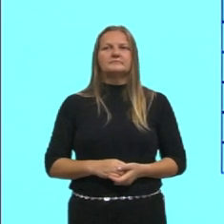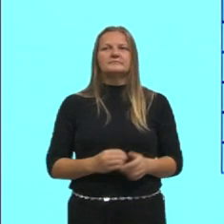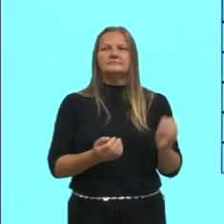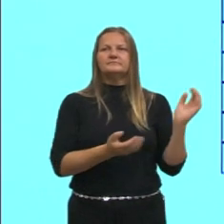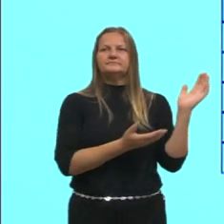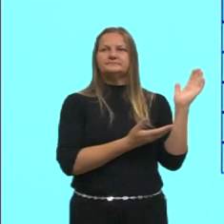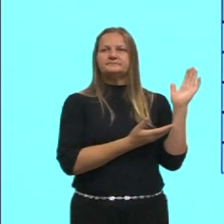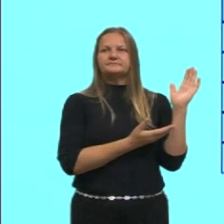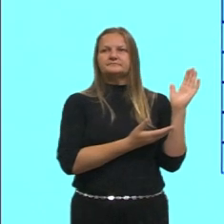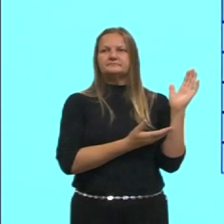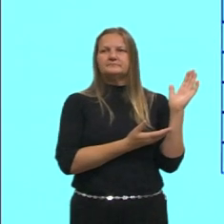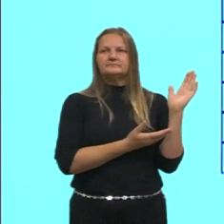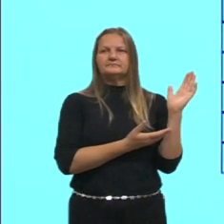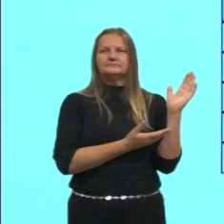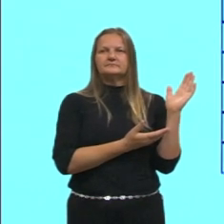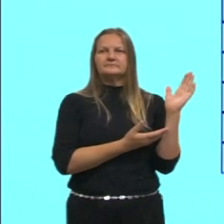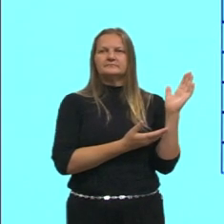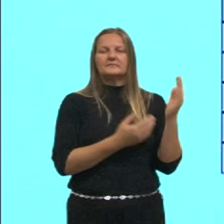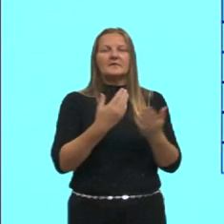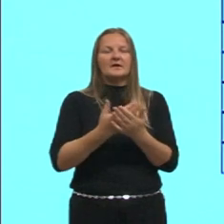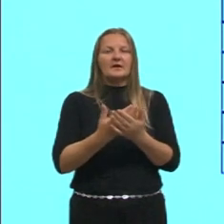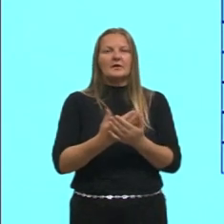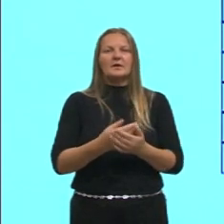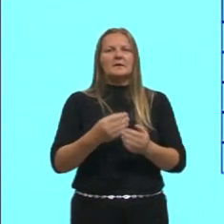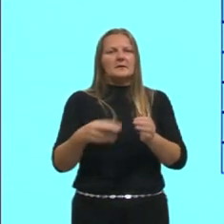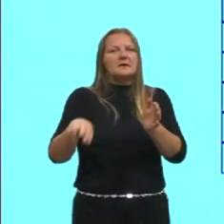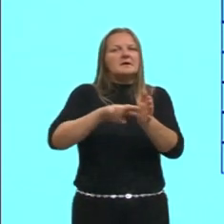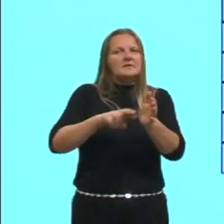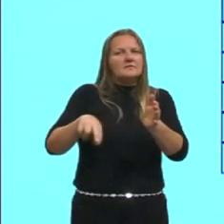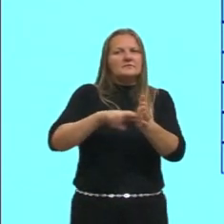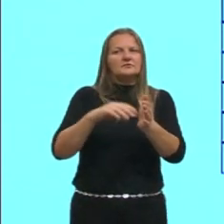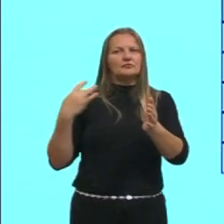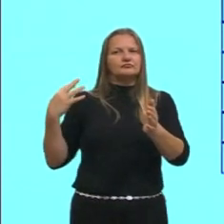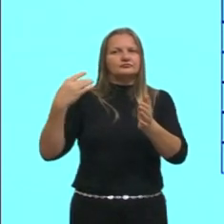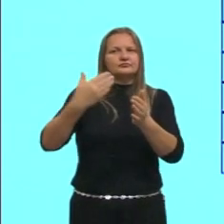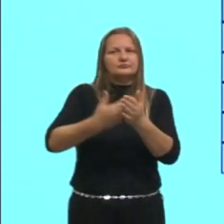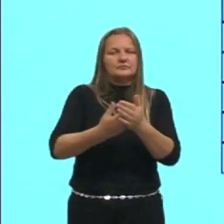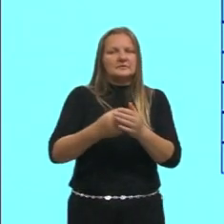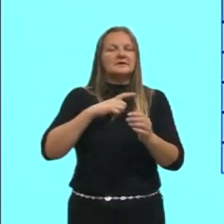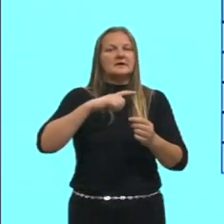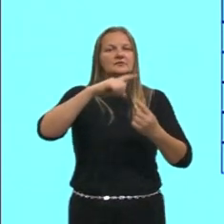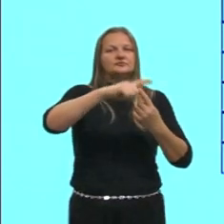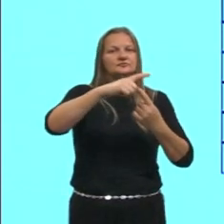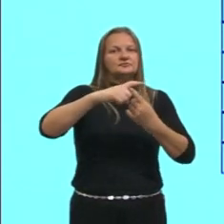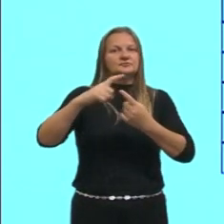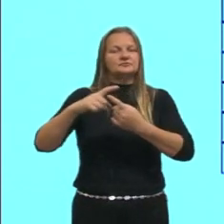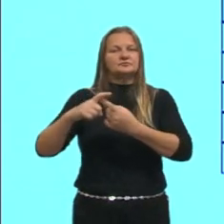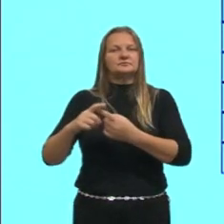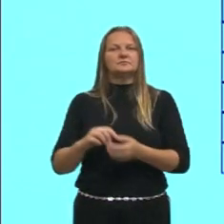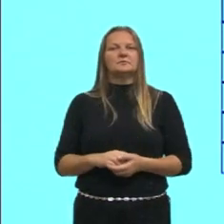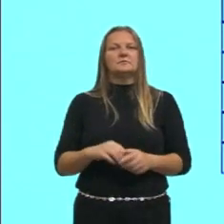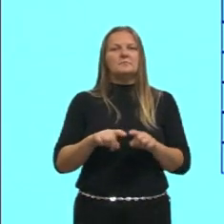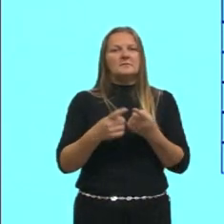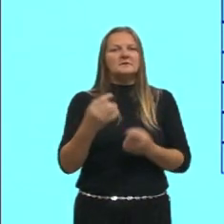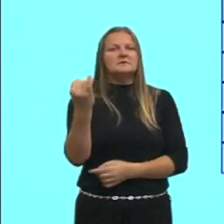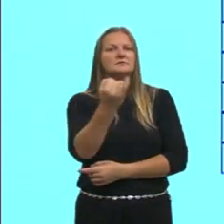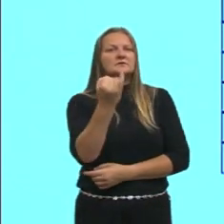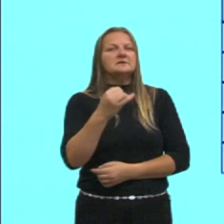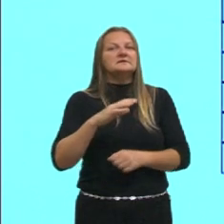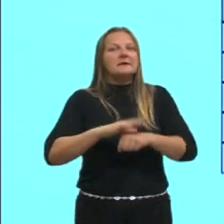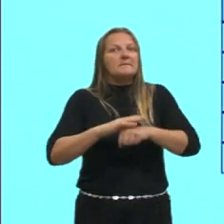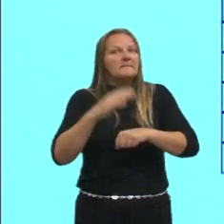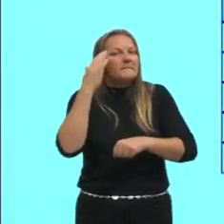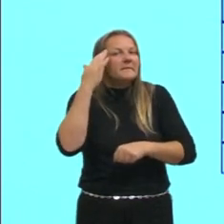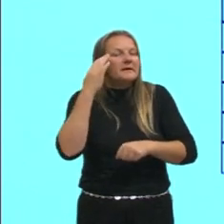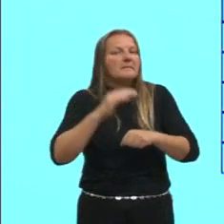nos exemplos que eu trouxe na aula por isso que é importante dar uma revisada tá porque existem várias mas é importante saber as principais